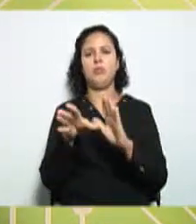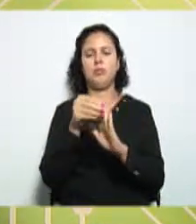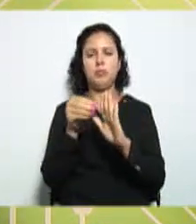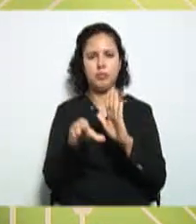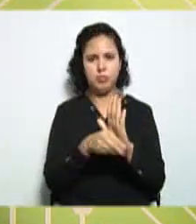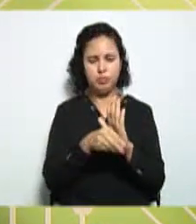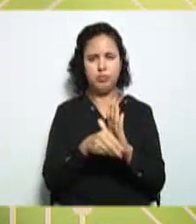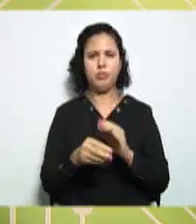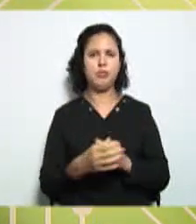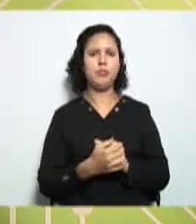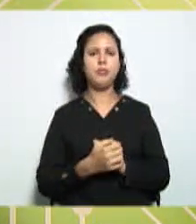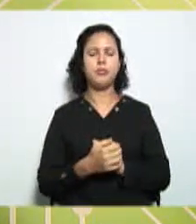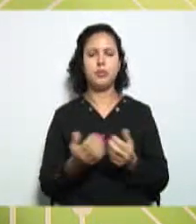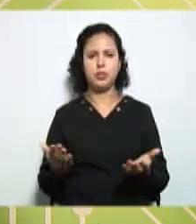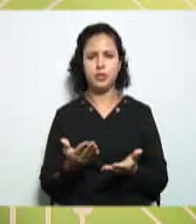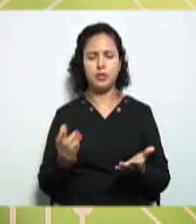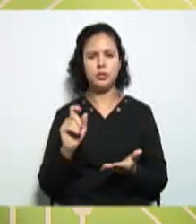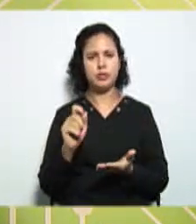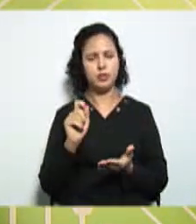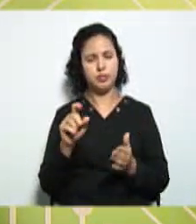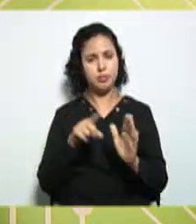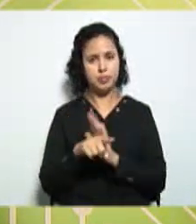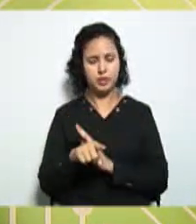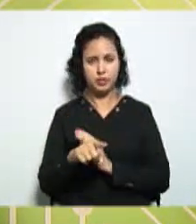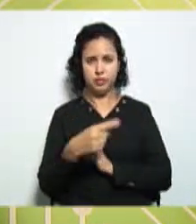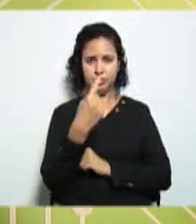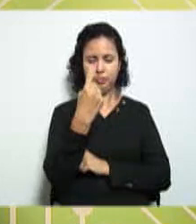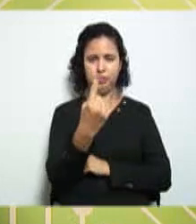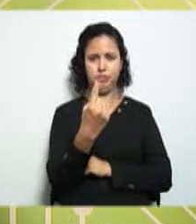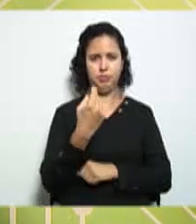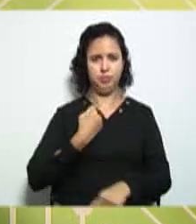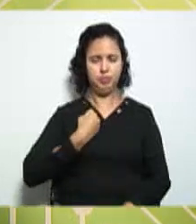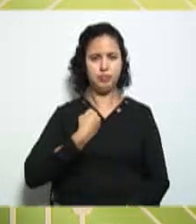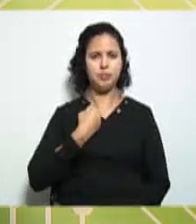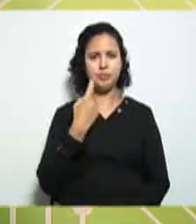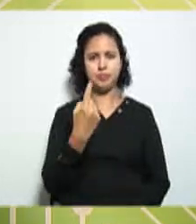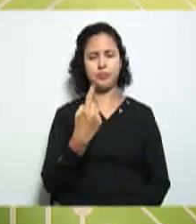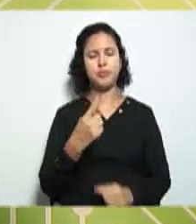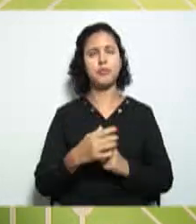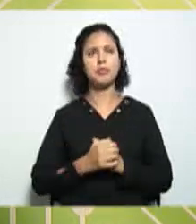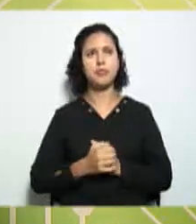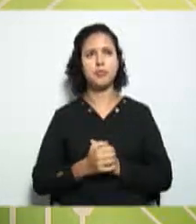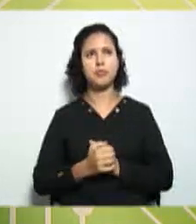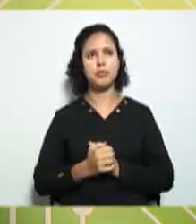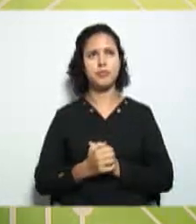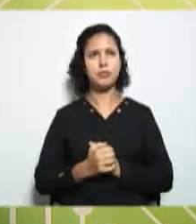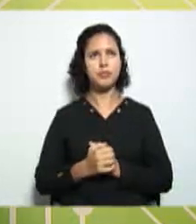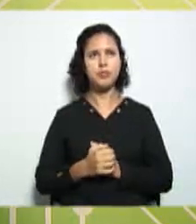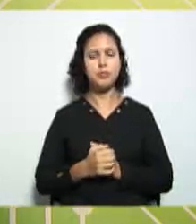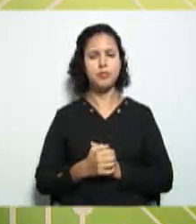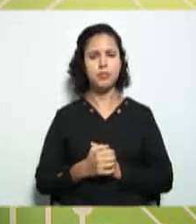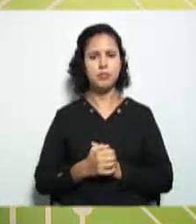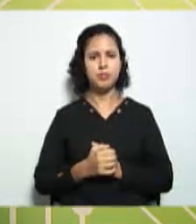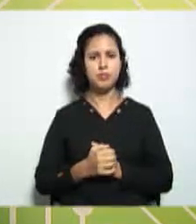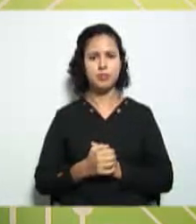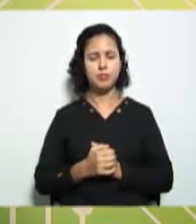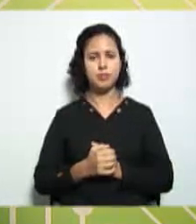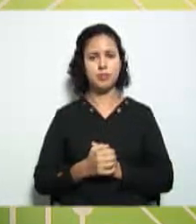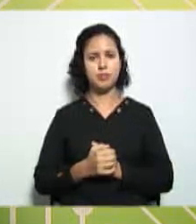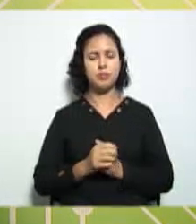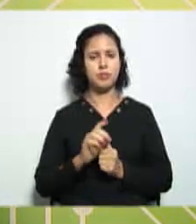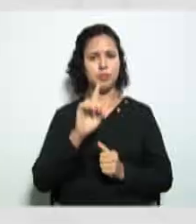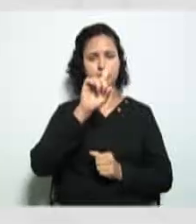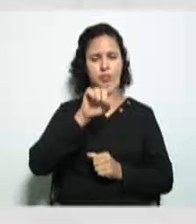conteúdo. Então, a gente vai agora para a nossa questão 1. Vamos lá, o que nós temos aqui? Questão 1,